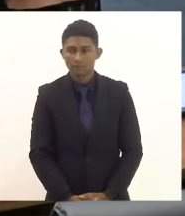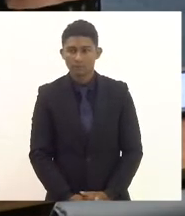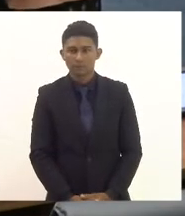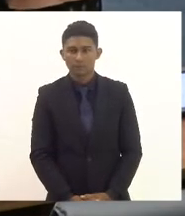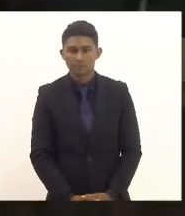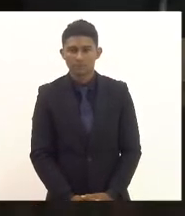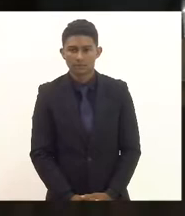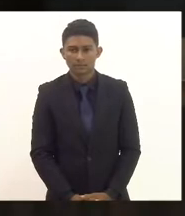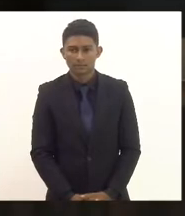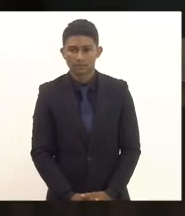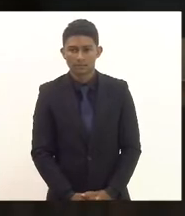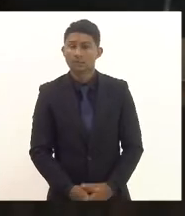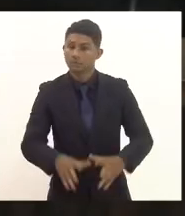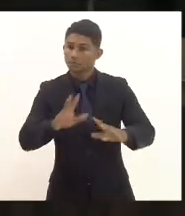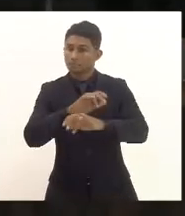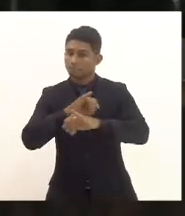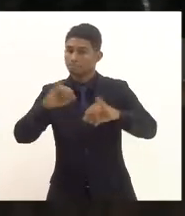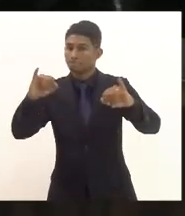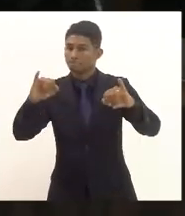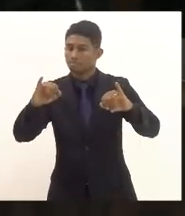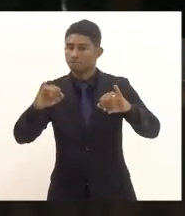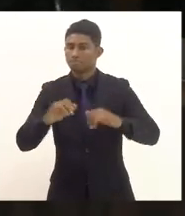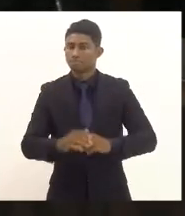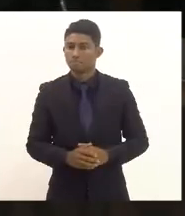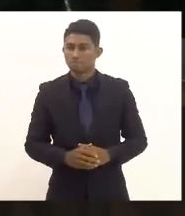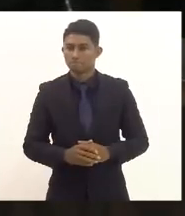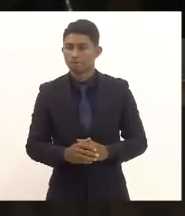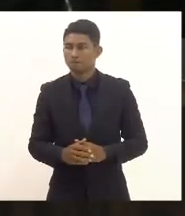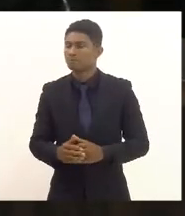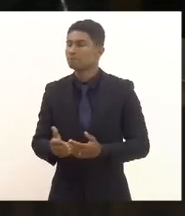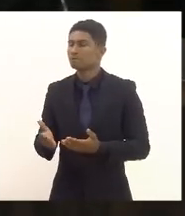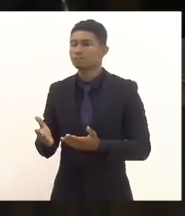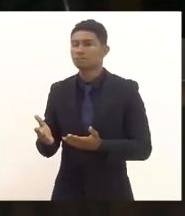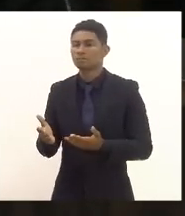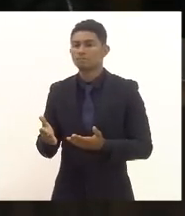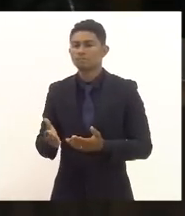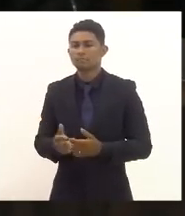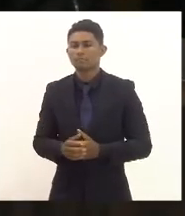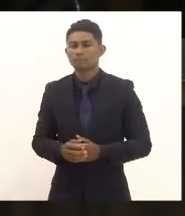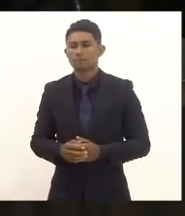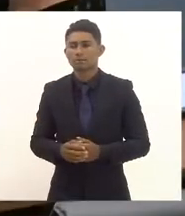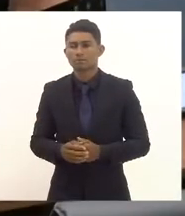e eu chamo os trabalhos a ordem ele para dar um